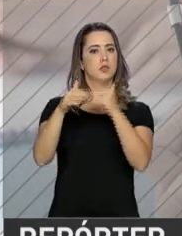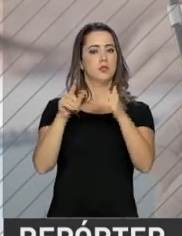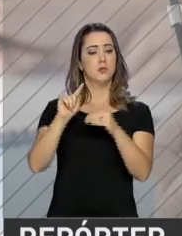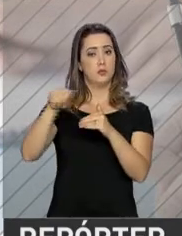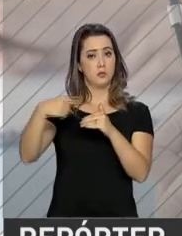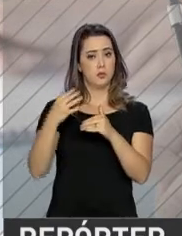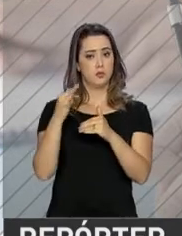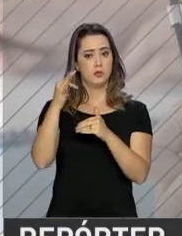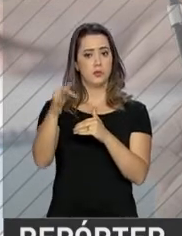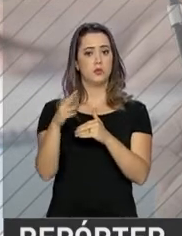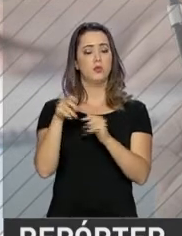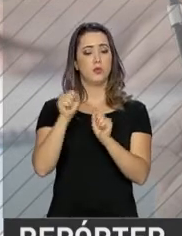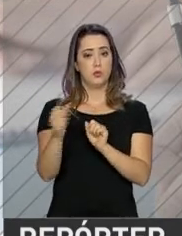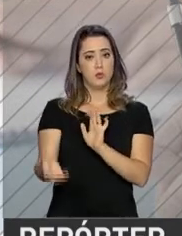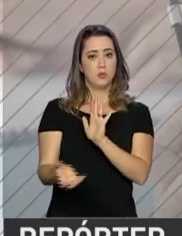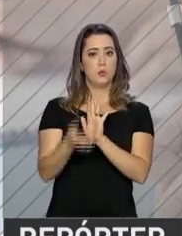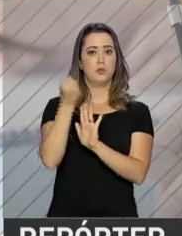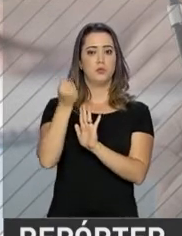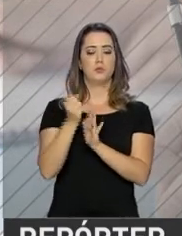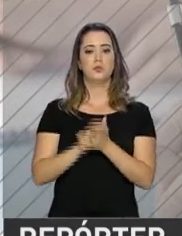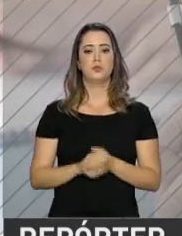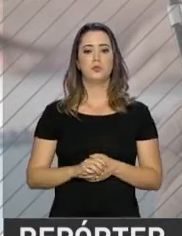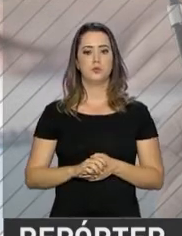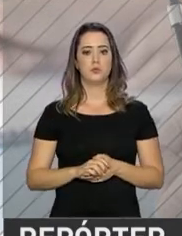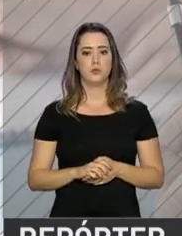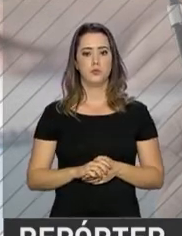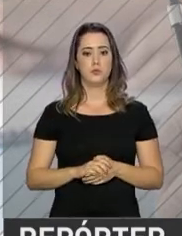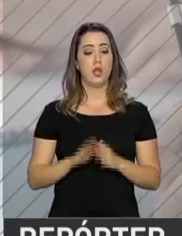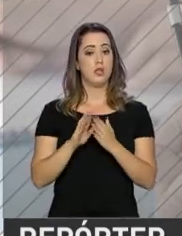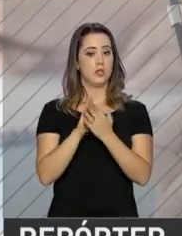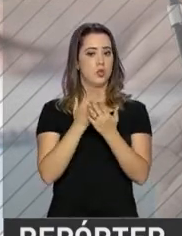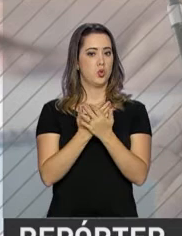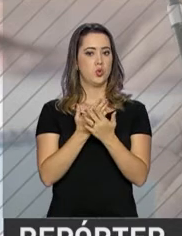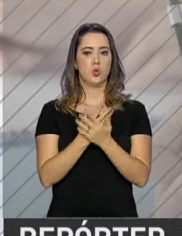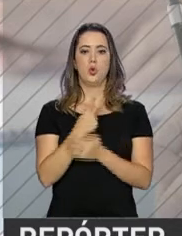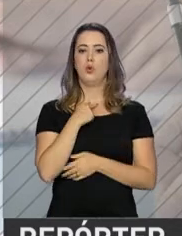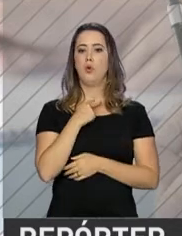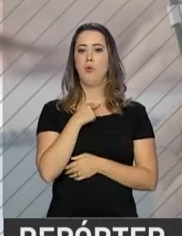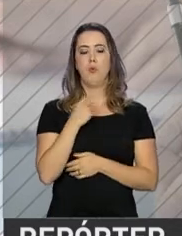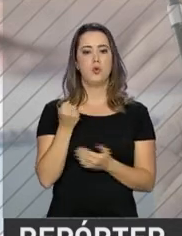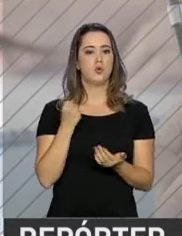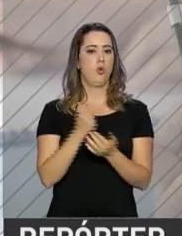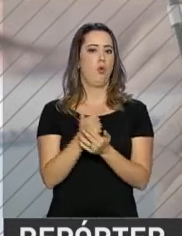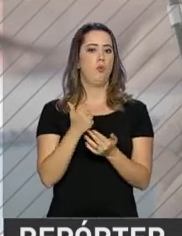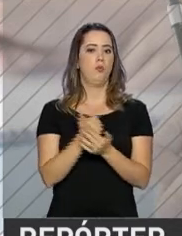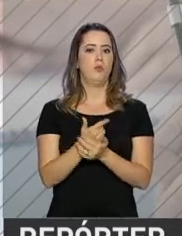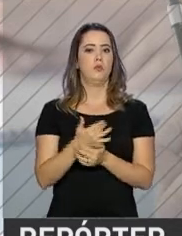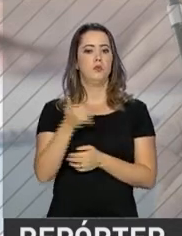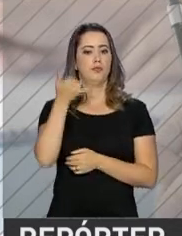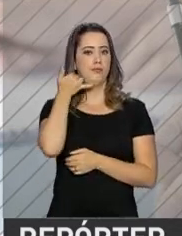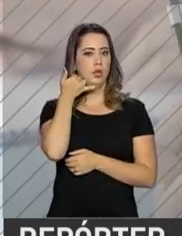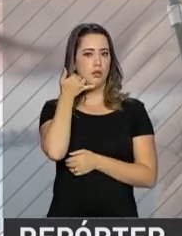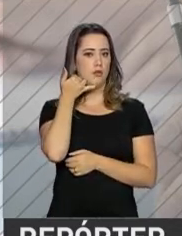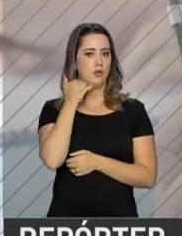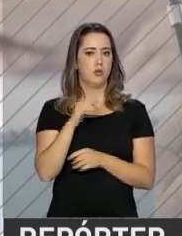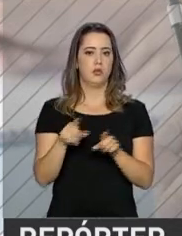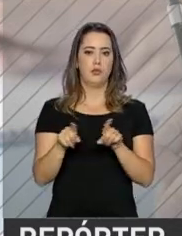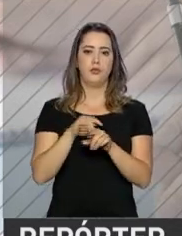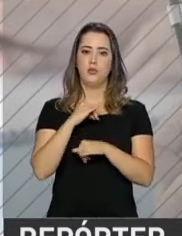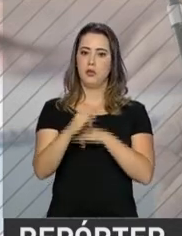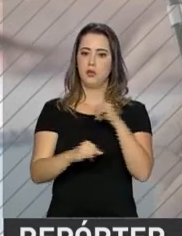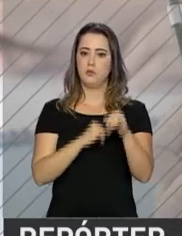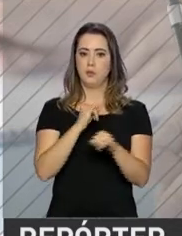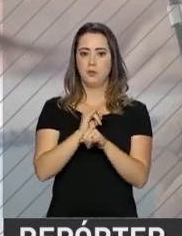resgatados automaticamente as escolas não podem usar o cartão para fazer compras por telefone na